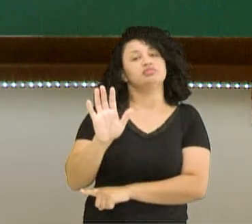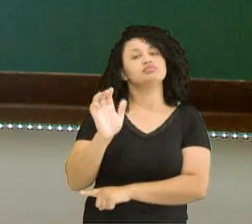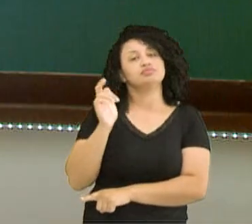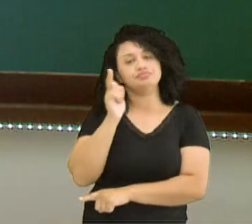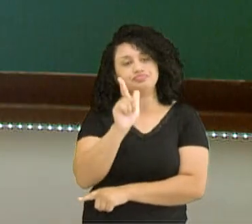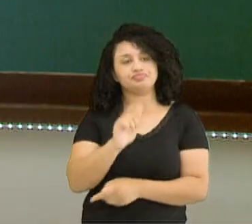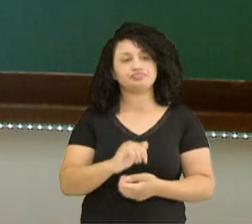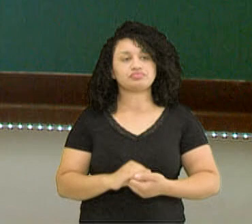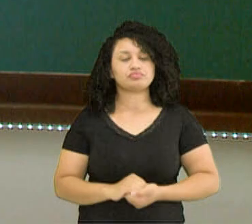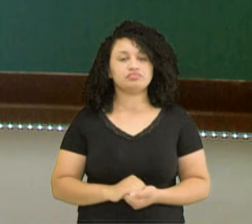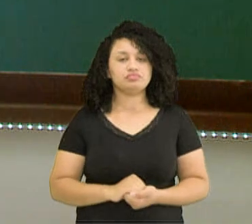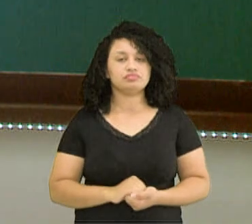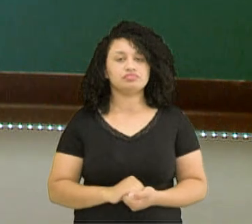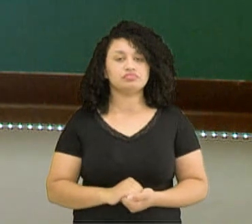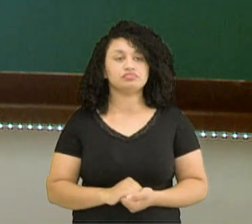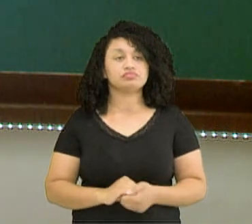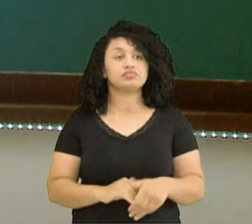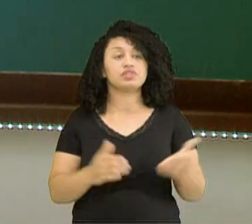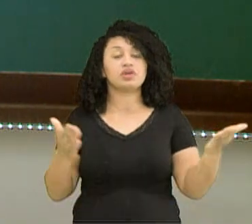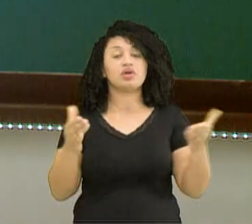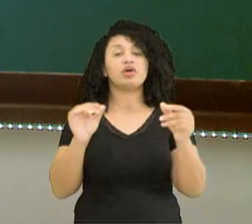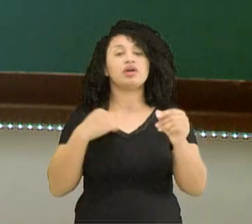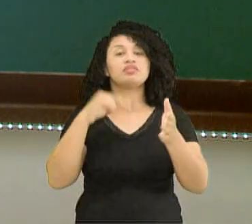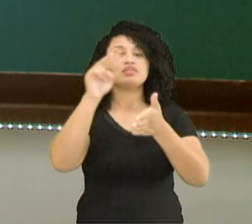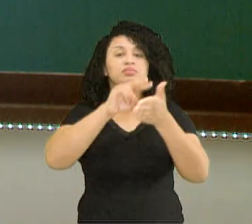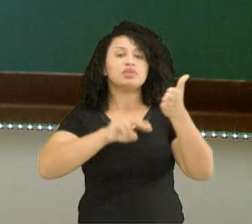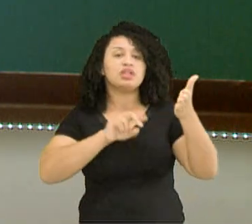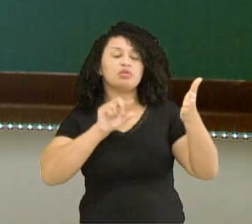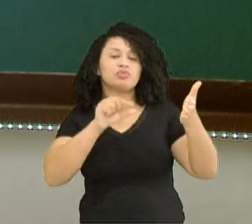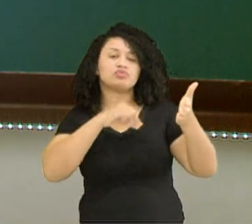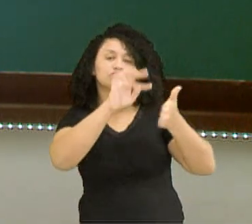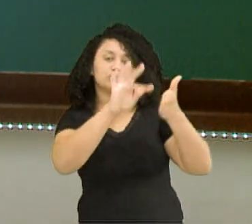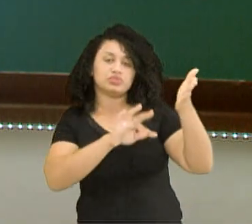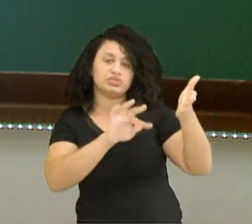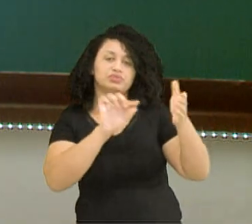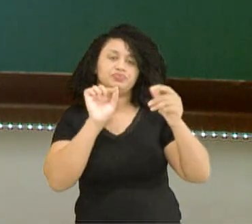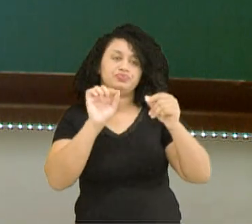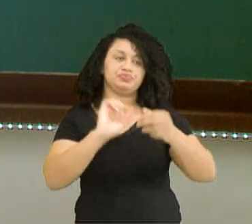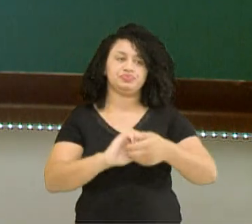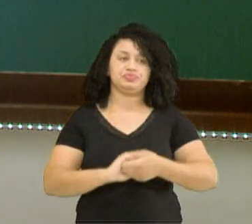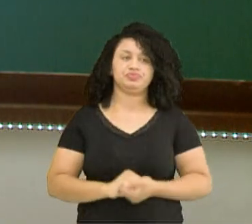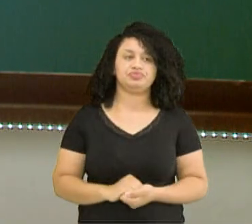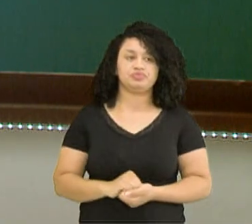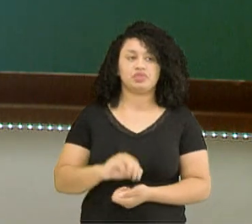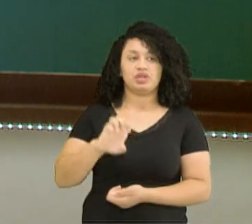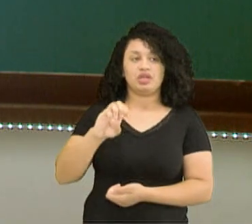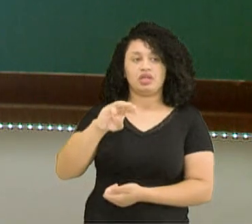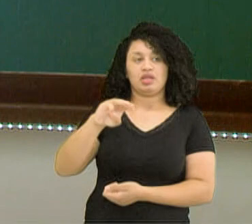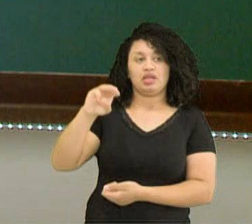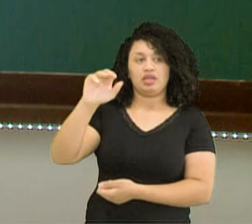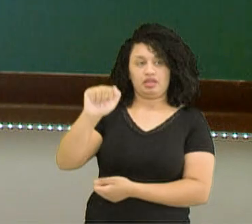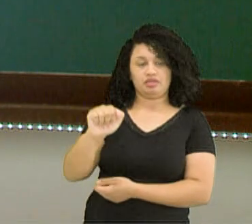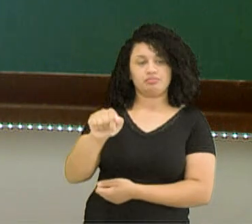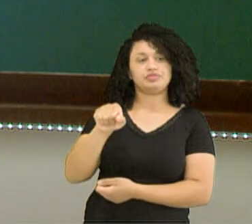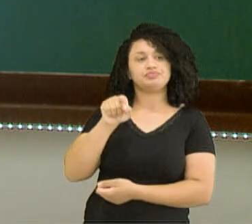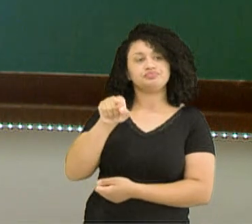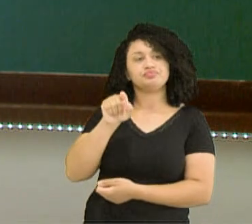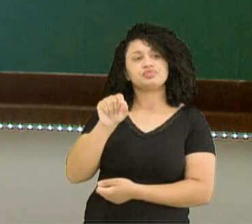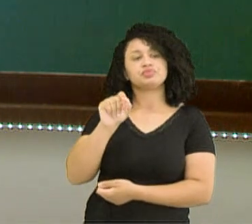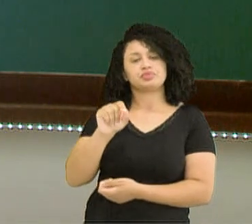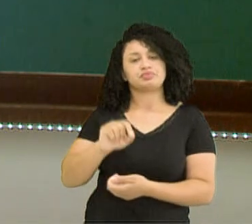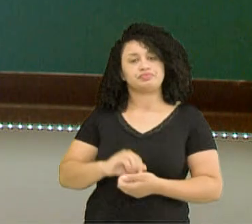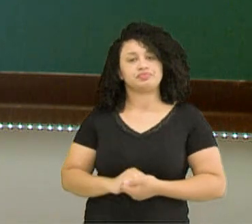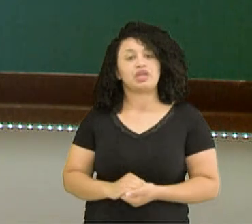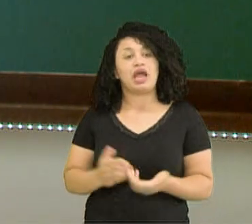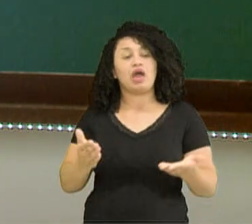lá. Vamos então ler um pedacinho do texto. Emma Watson, United Nations, he for she,